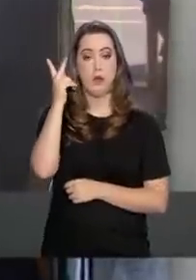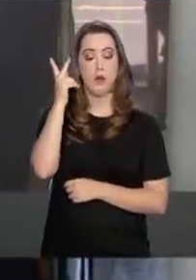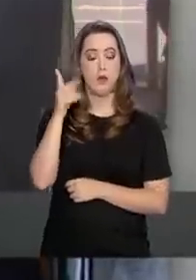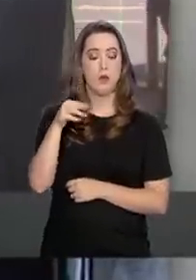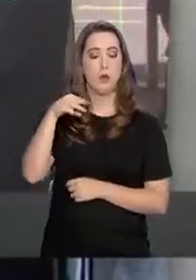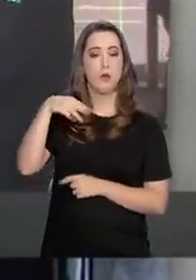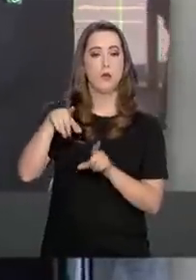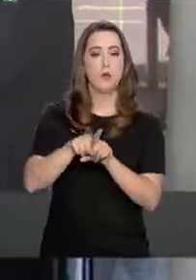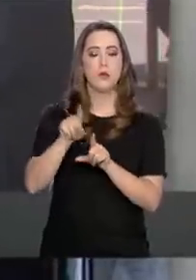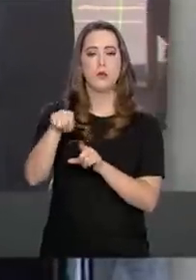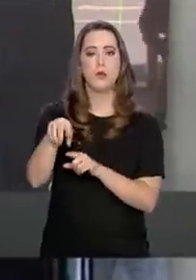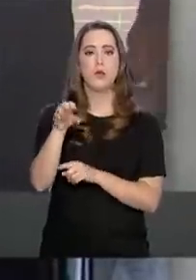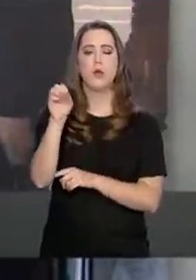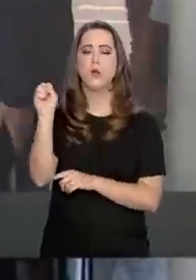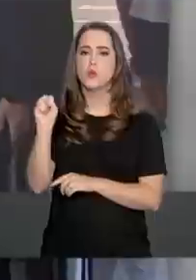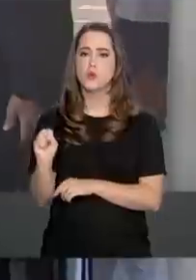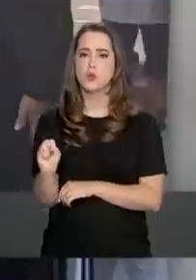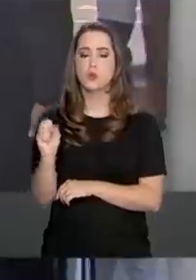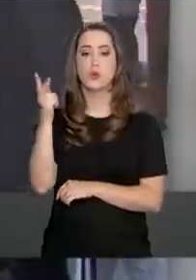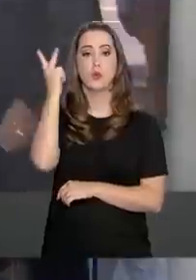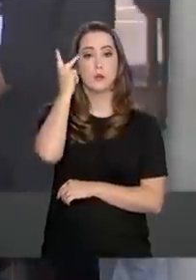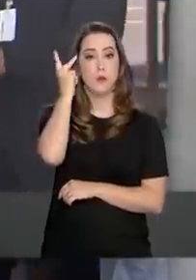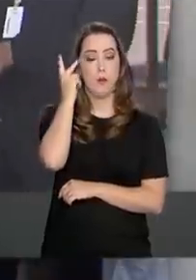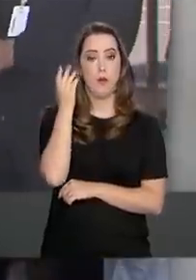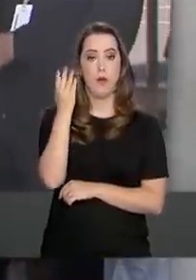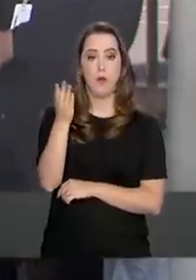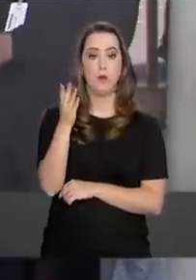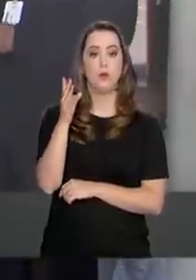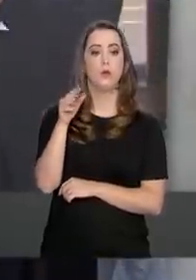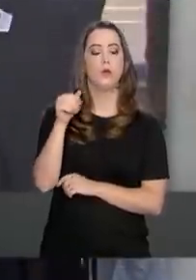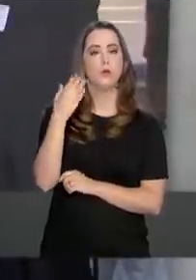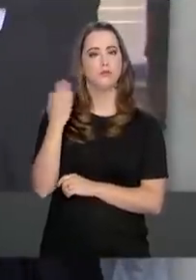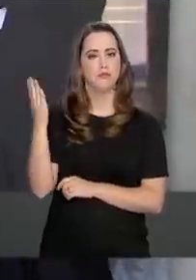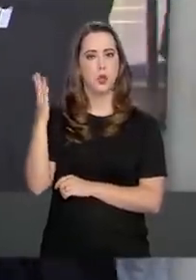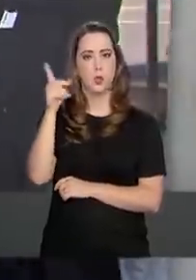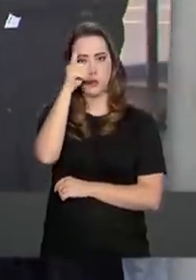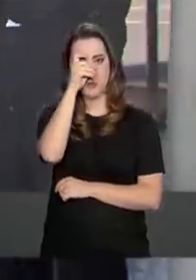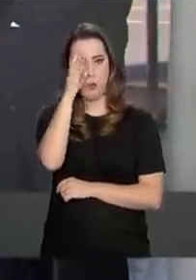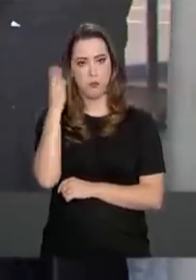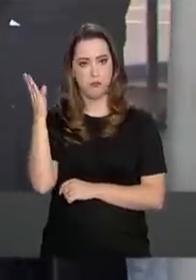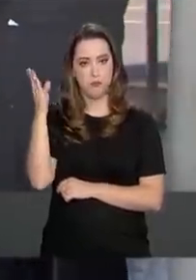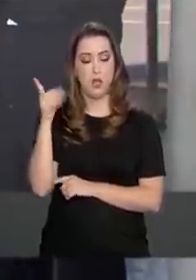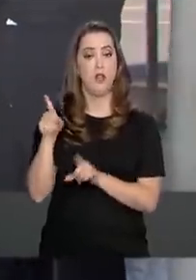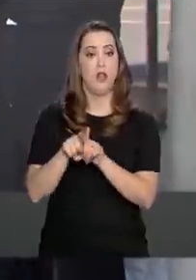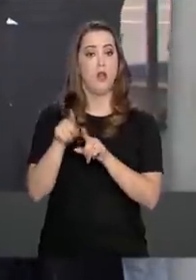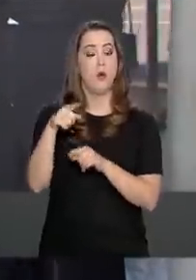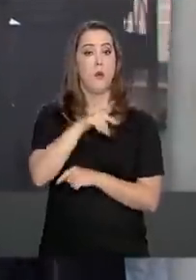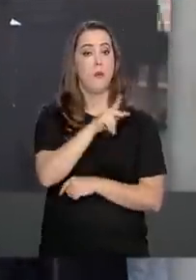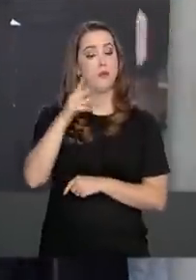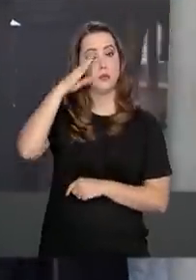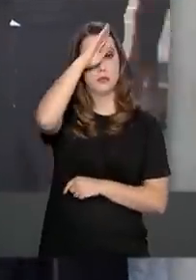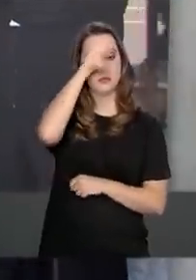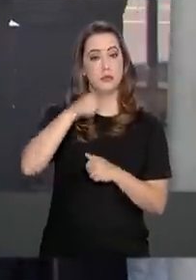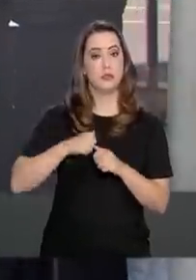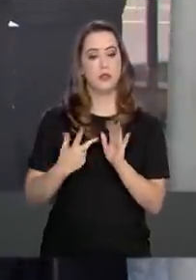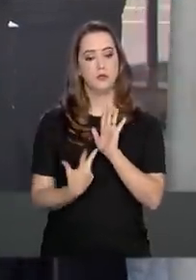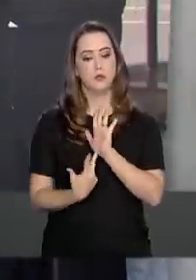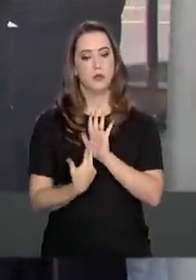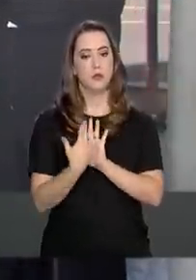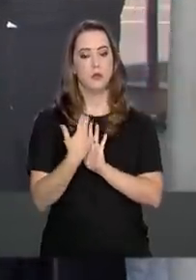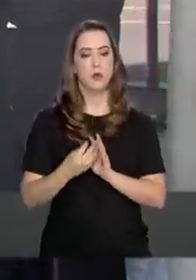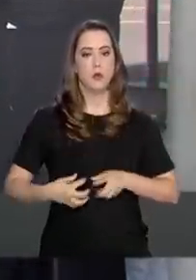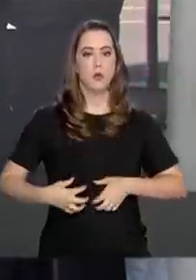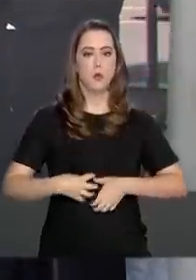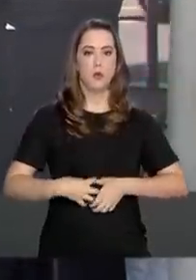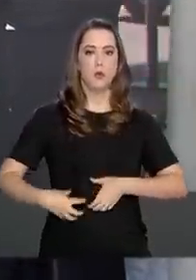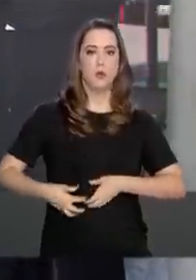do Morumbi, na zona sul da cidade de São Paulo, onde o presidente Jair Bolsonaro se submete à cirurgia da retirada da